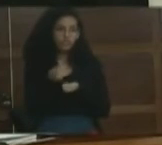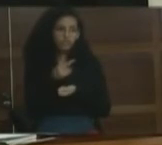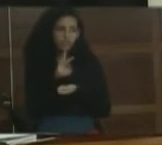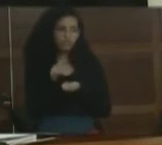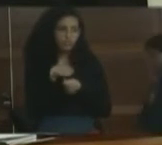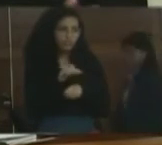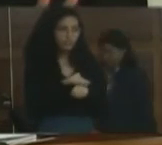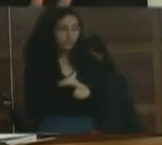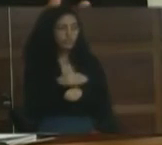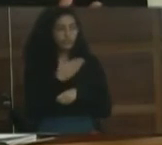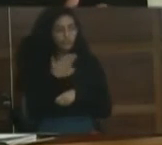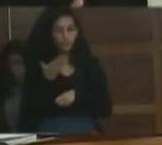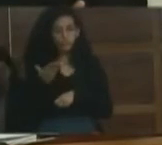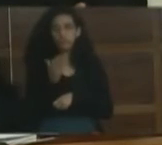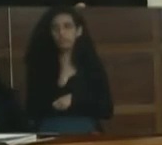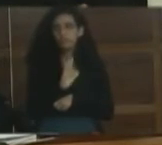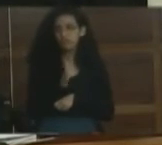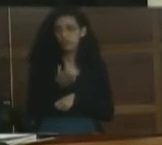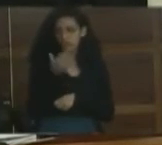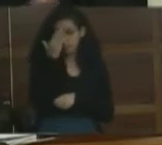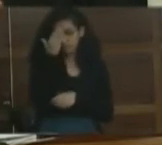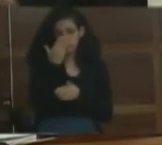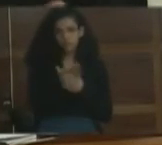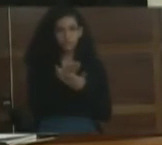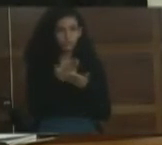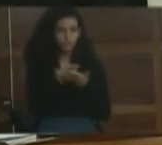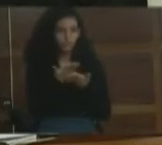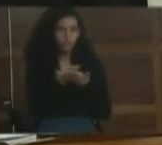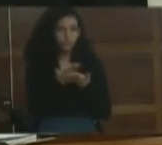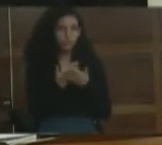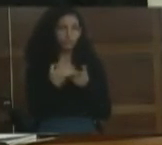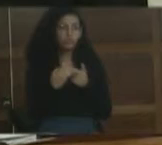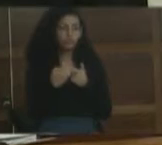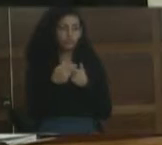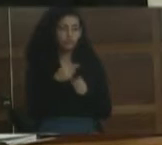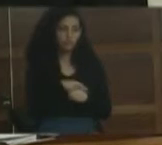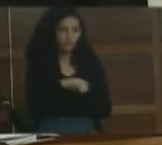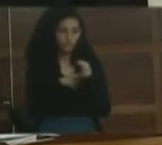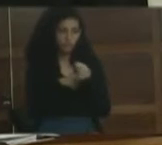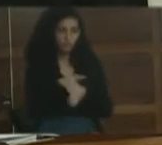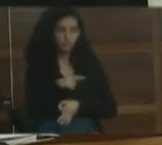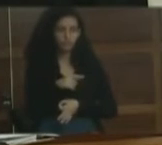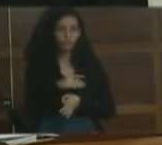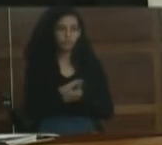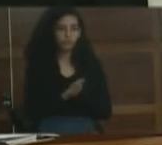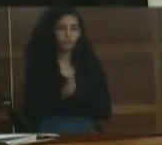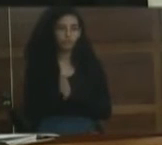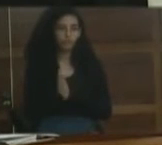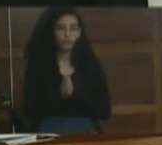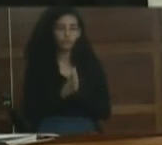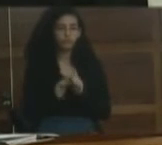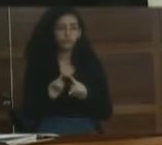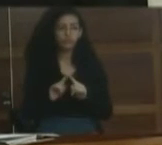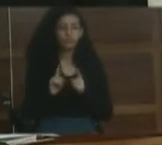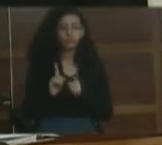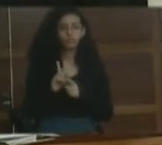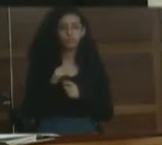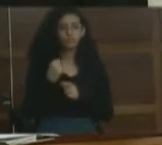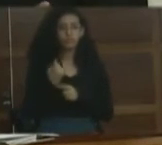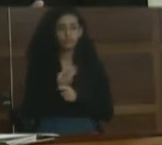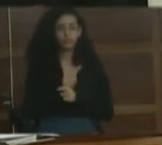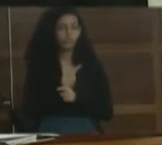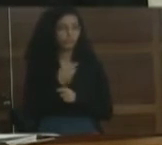receber os já tá acredito que já tá ajudando que nós já estamos na época certa disso né e só que nós ainda